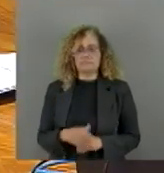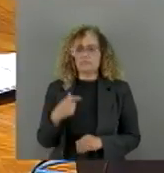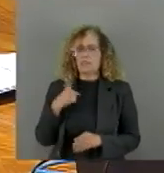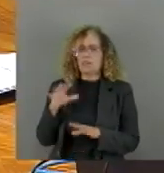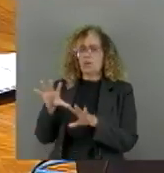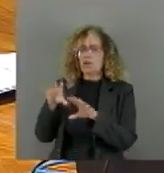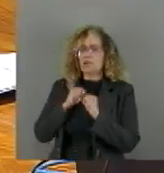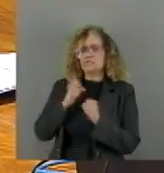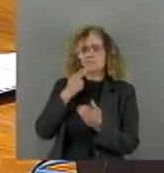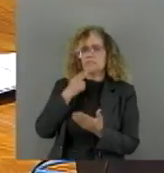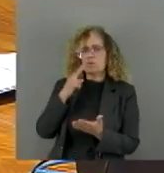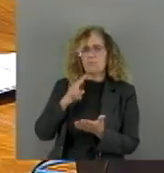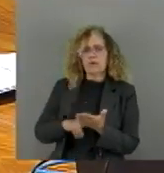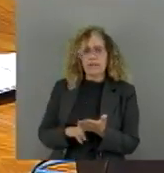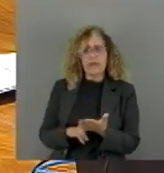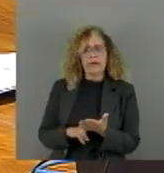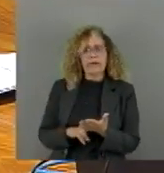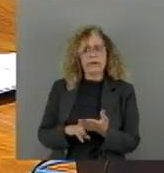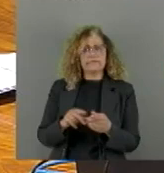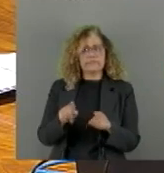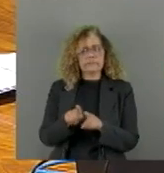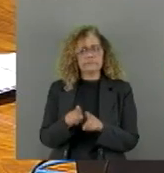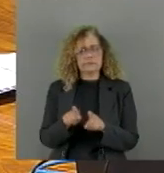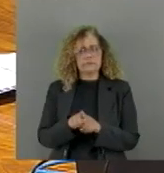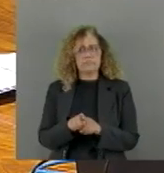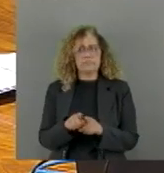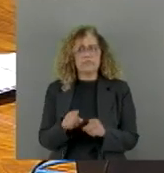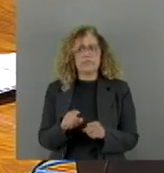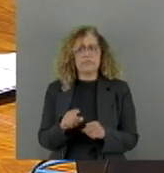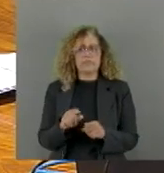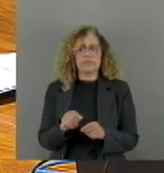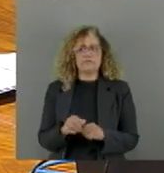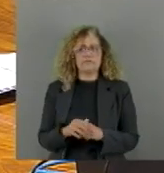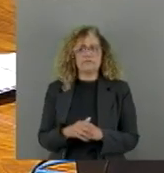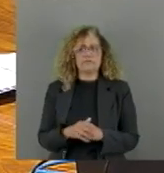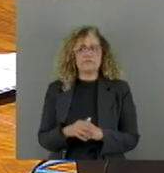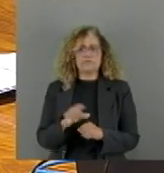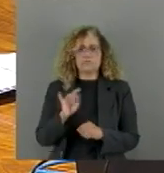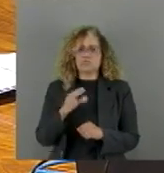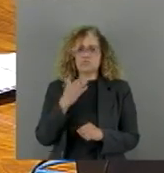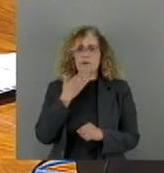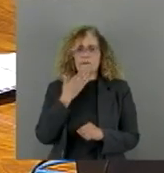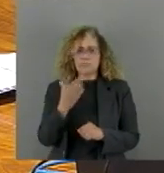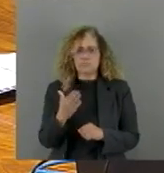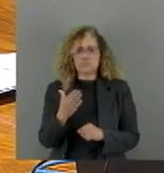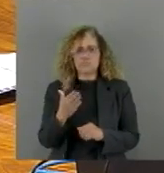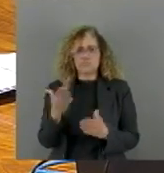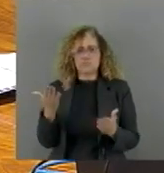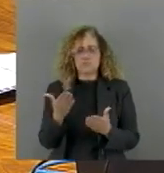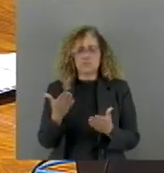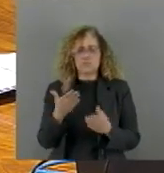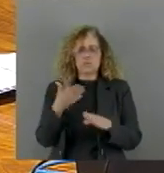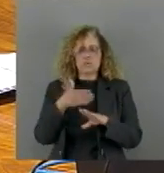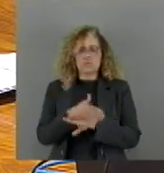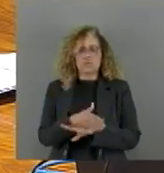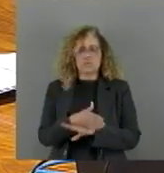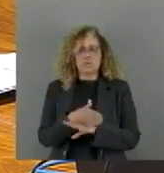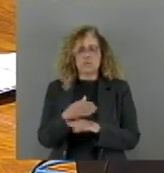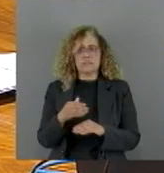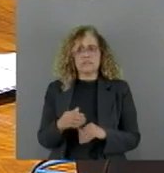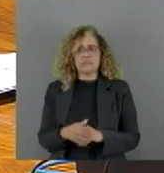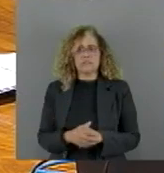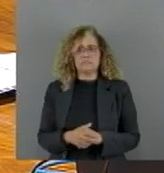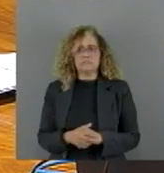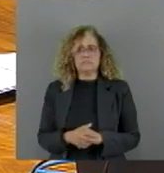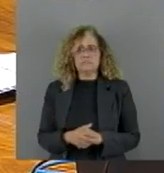uma carta da CONTAG dirigida ao Contarato nesse sentido, foi muito respeitosa, só pedindo que saísse de pauta hoje. Parabéns a Vossa Excelência mais uma vez